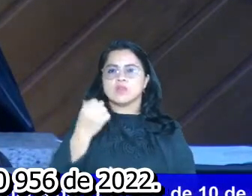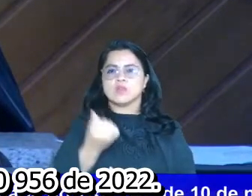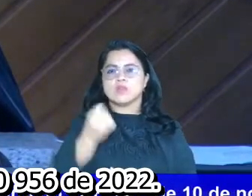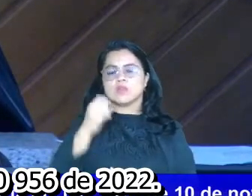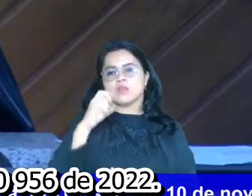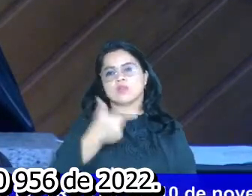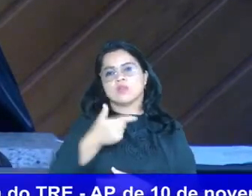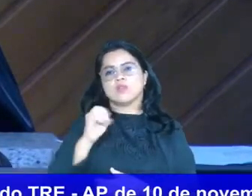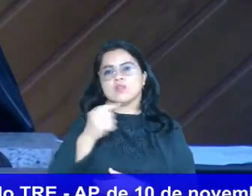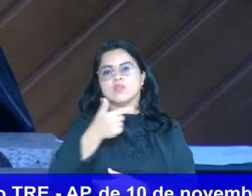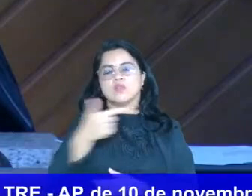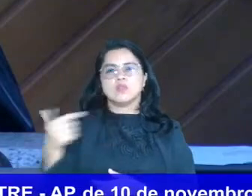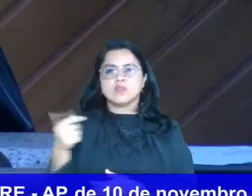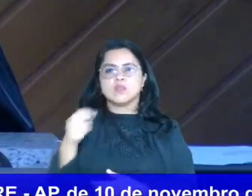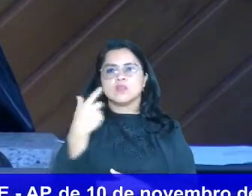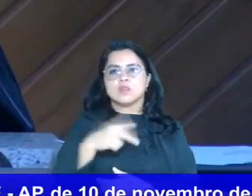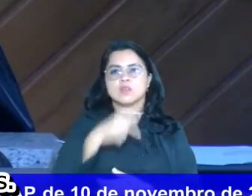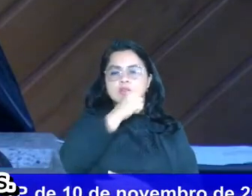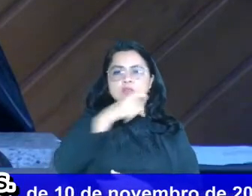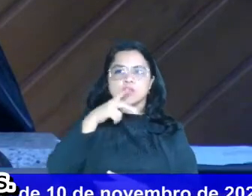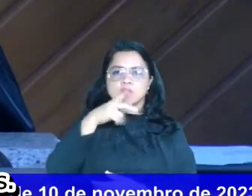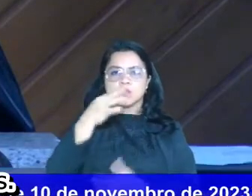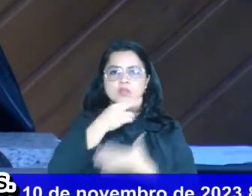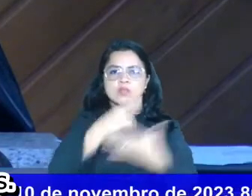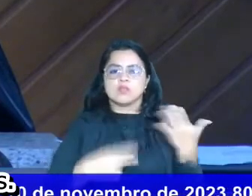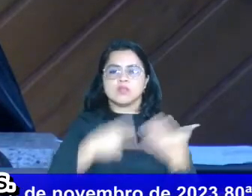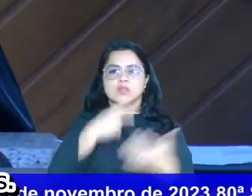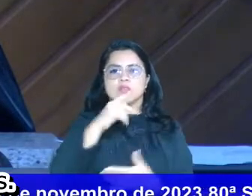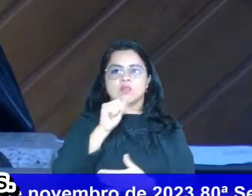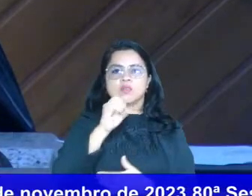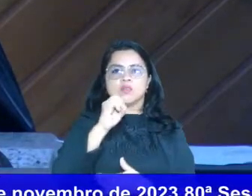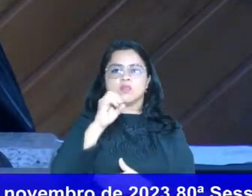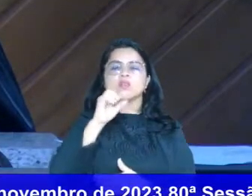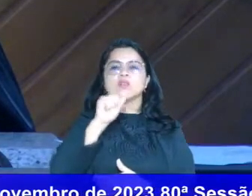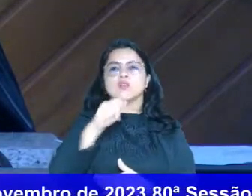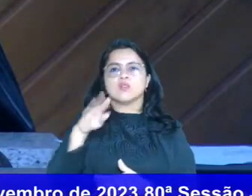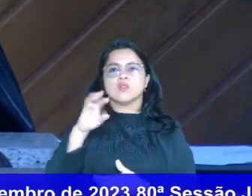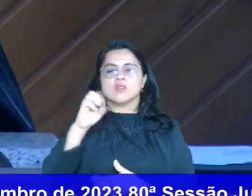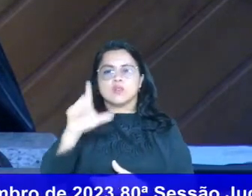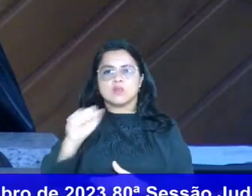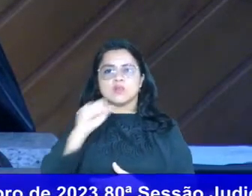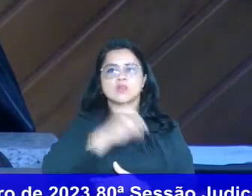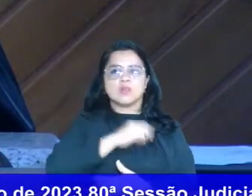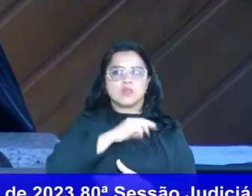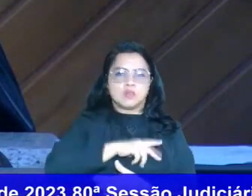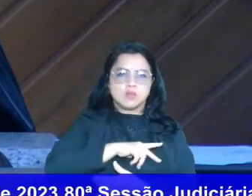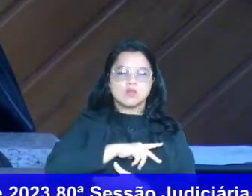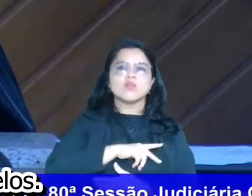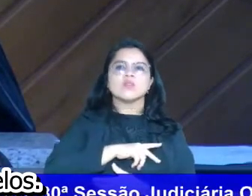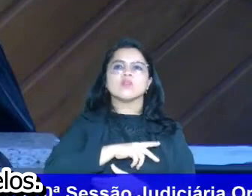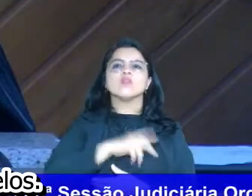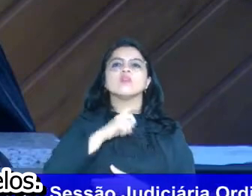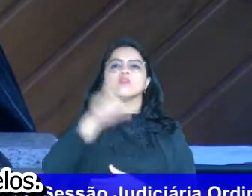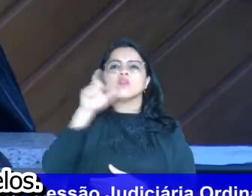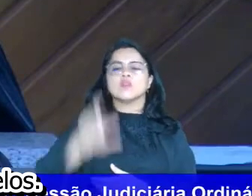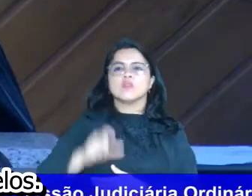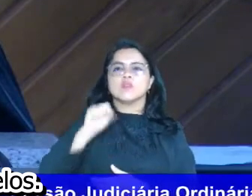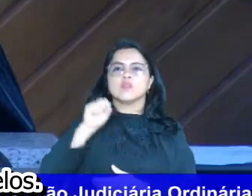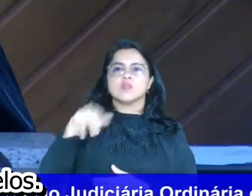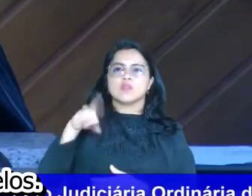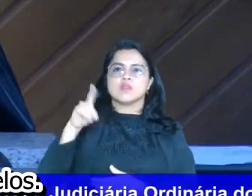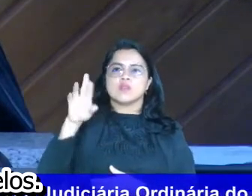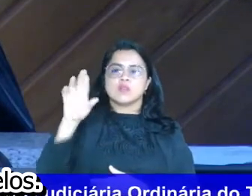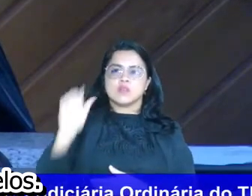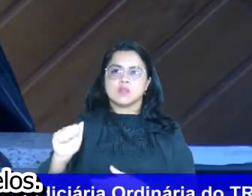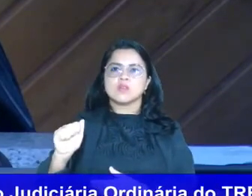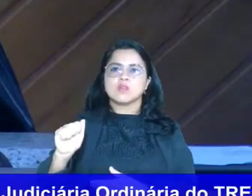0600956 de 2022, origem Macapá, relatora juíza Paola Santos, embargante Ministério Público Eleitoral, embargada Sandra Oana de Lima